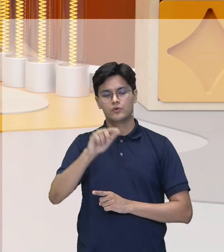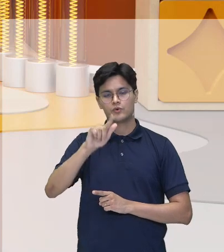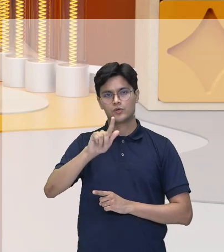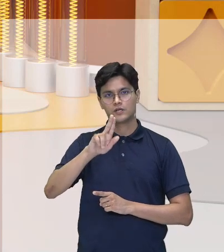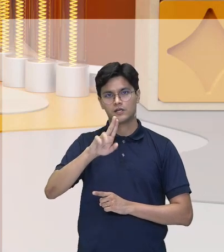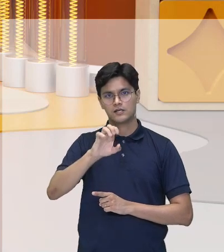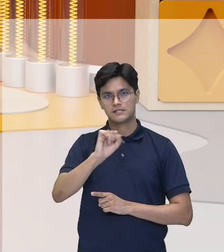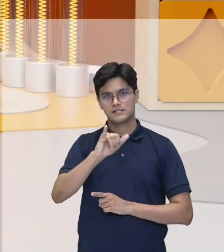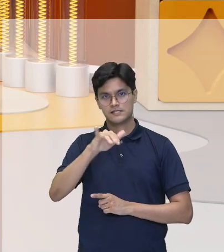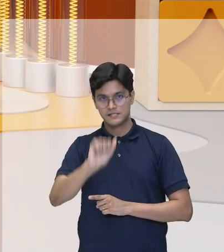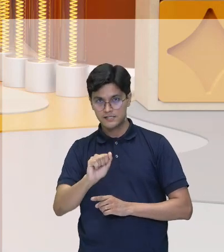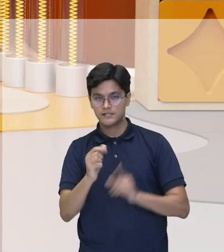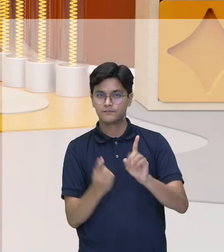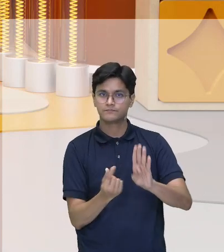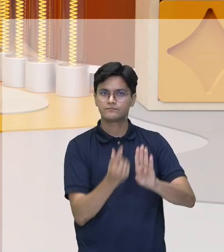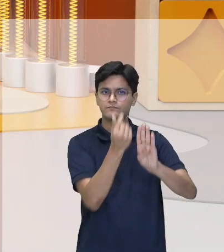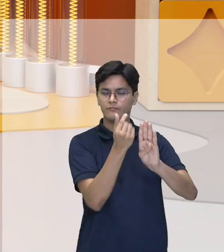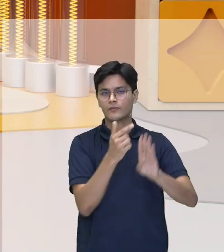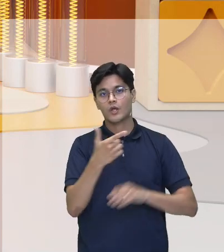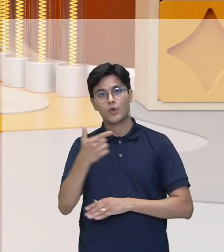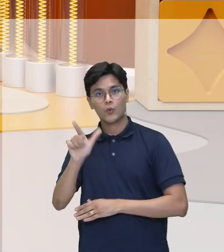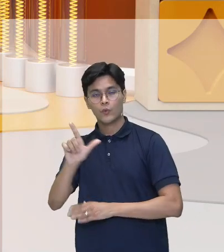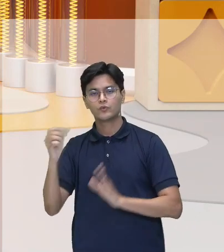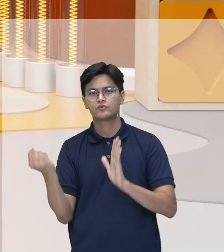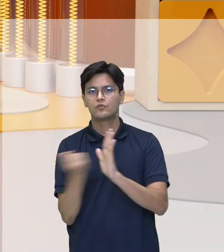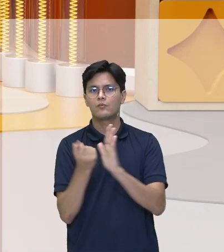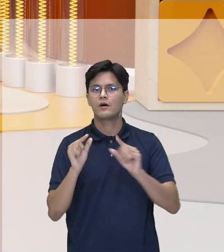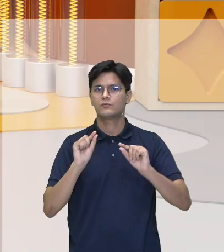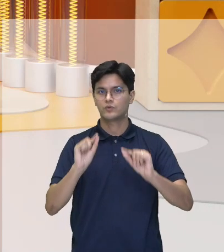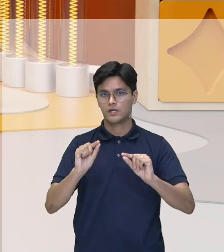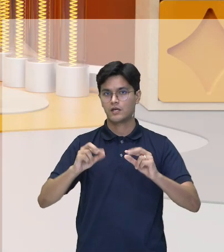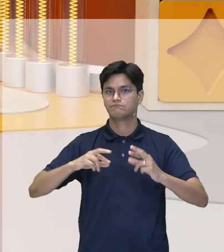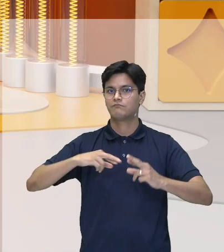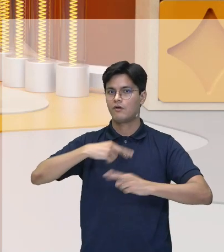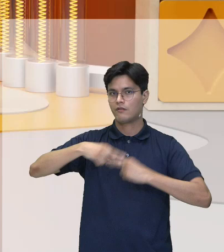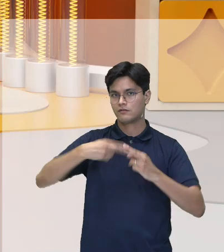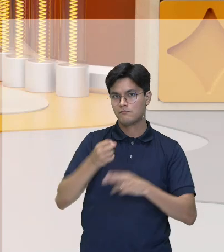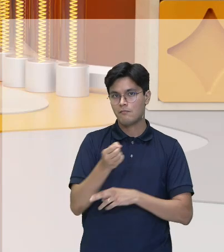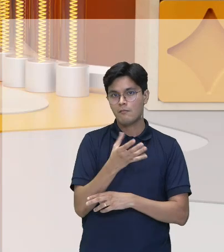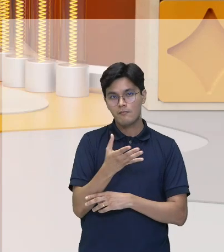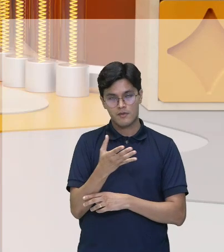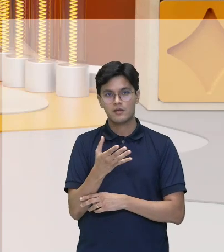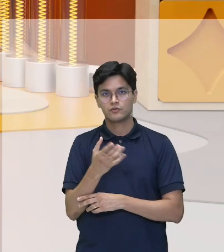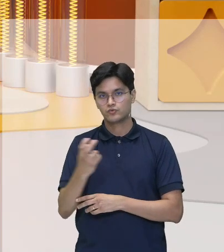1453 e vai até a Revolução Francesa em